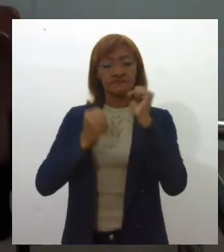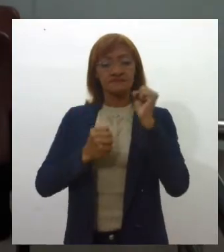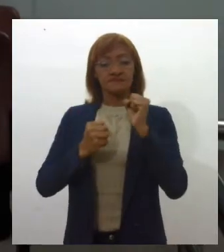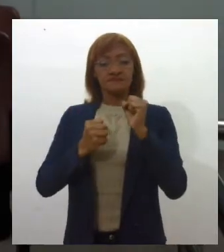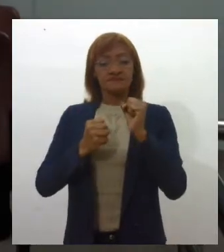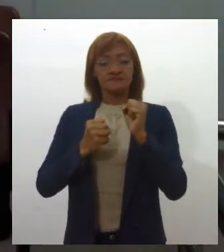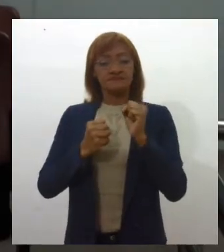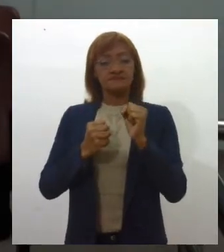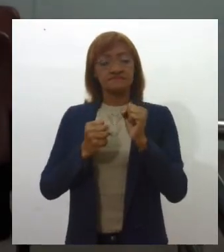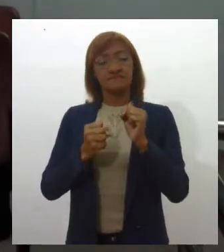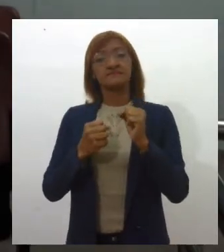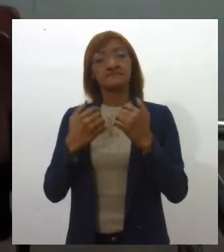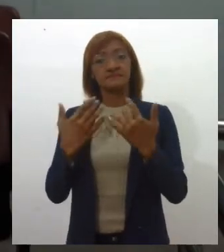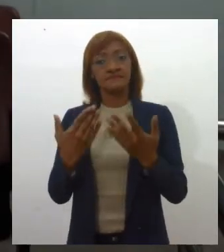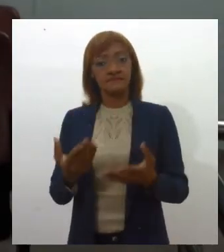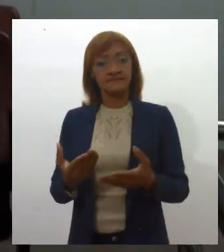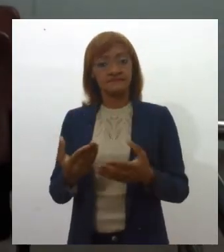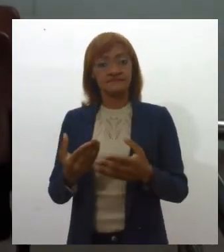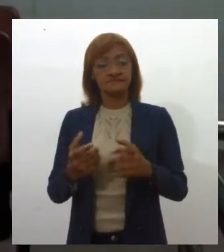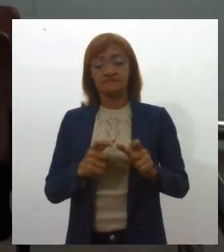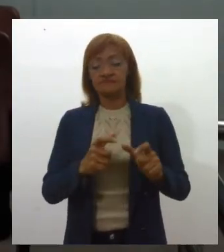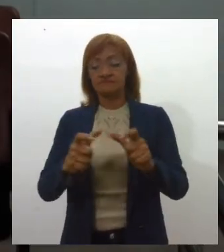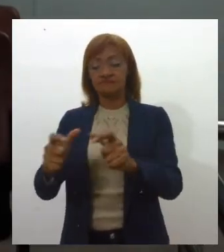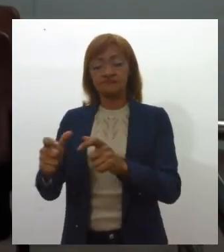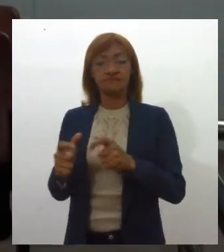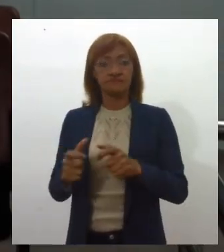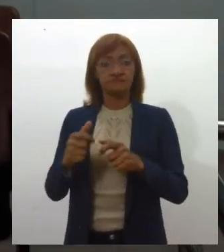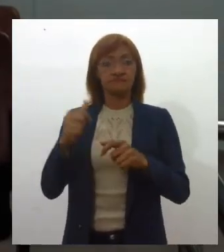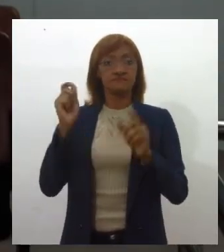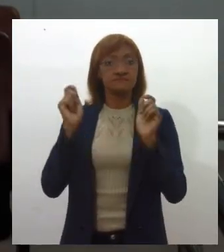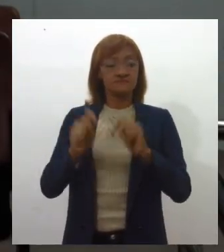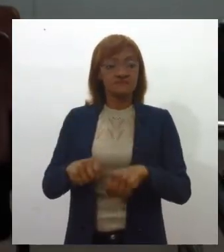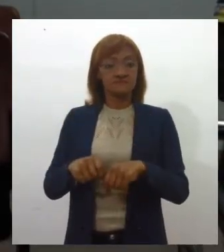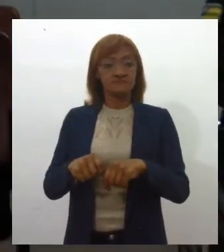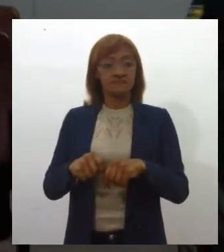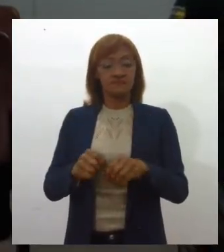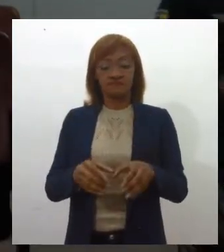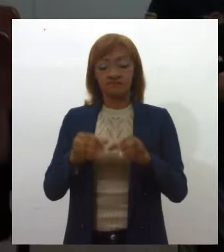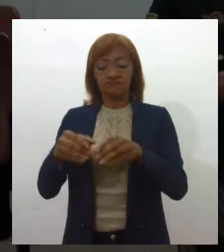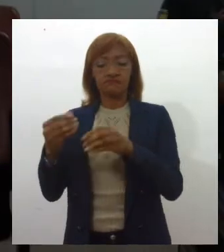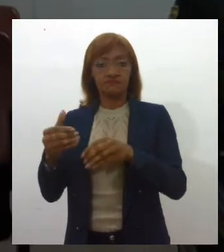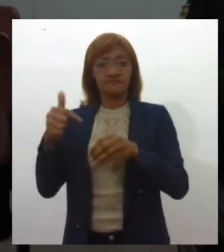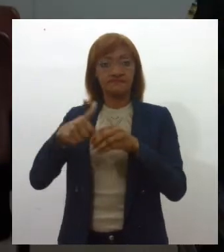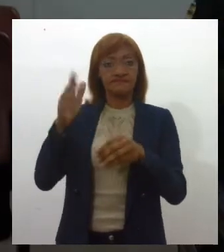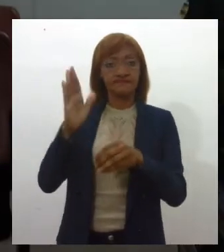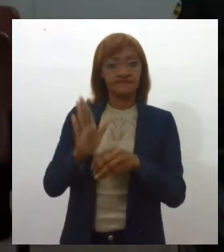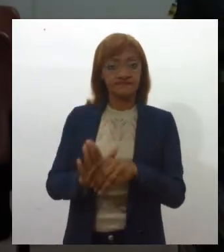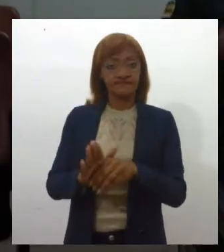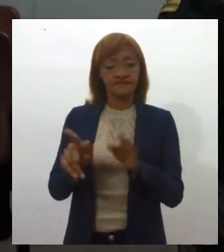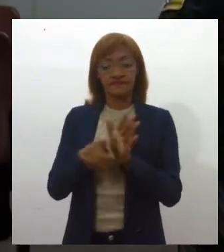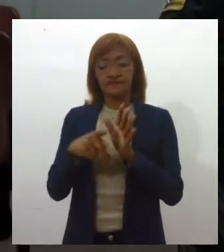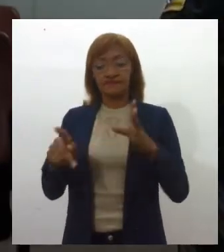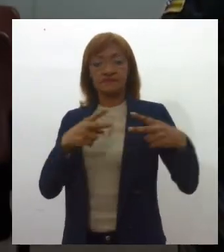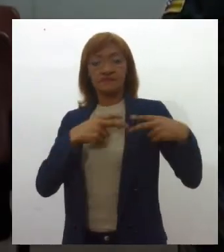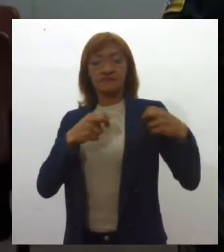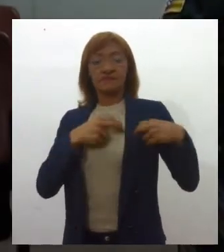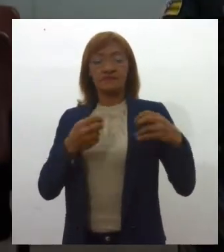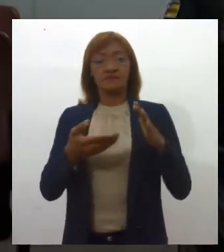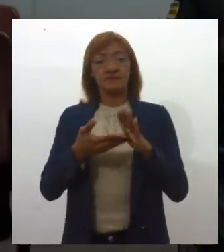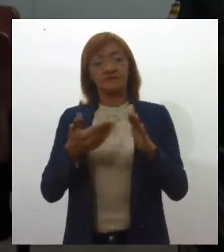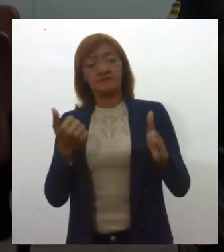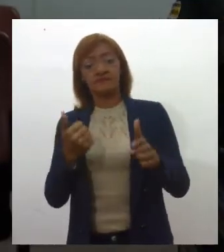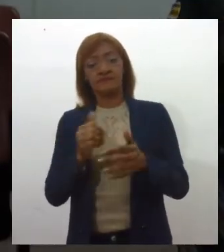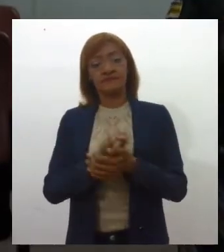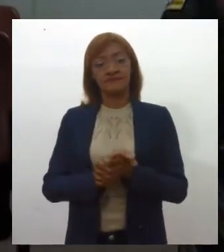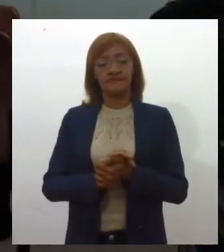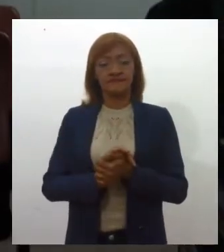ao fornecer aos postos de bandeira livre, há uma possibilidade de manutenção dos preços, porque a Petrobras foi retirada desse processo. É